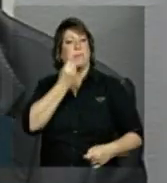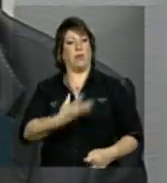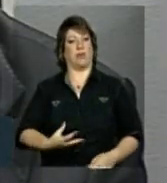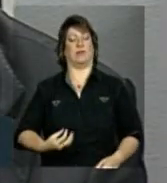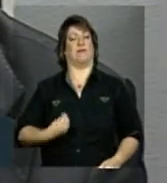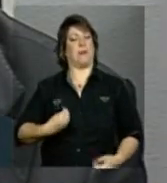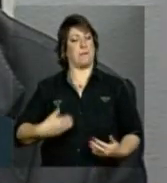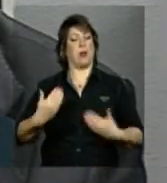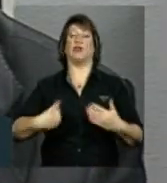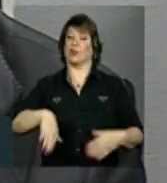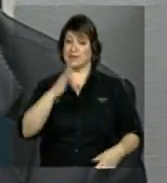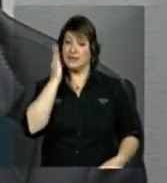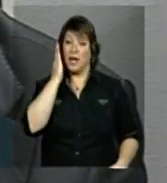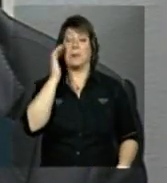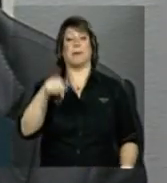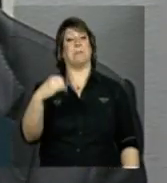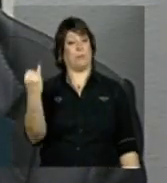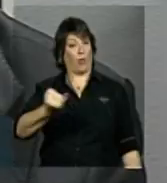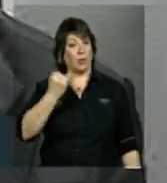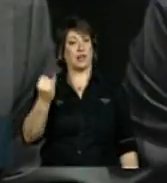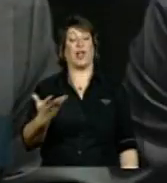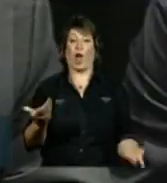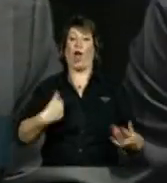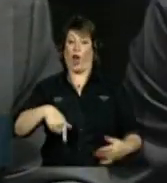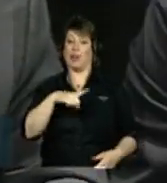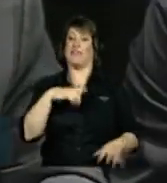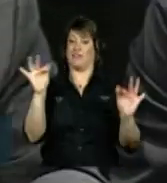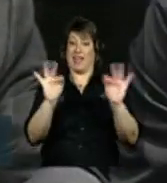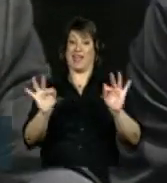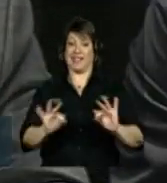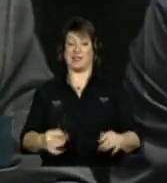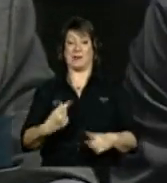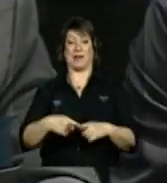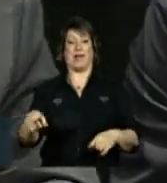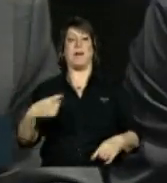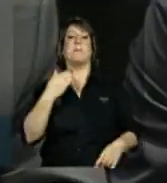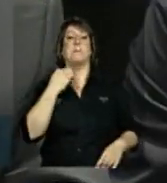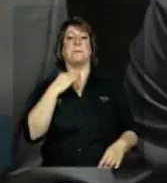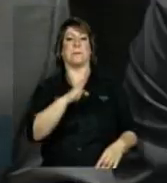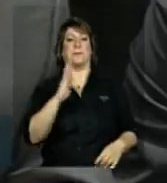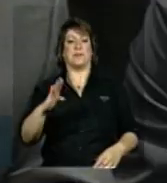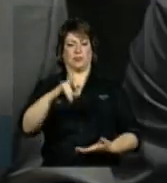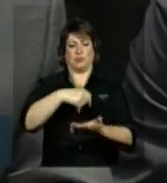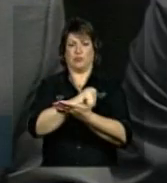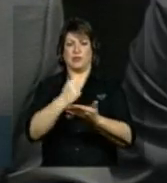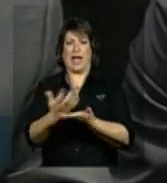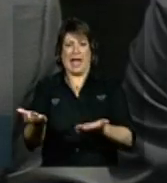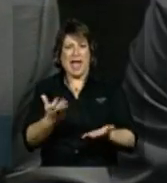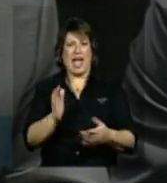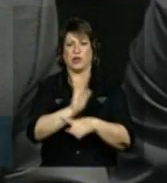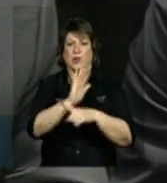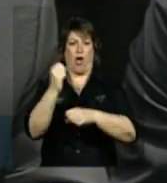Portanto, a gente sabe da importância. Ficamos muito felizes aí com a meta do Banco do Brasil de contratação de 100 mil